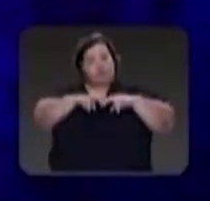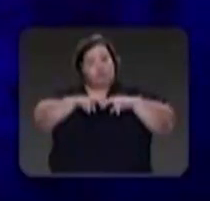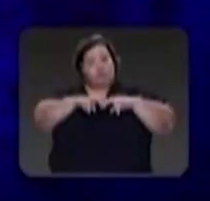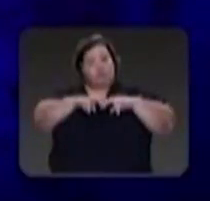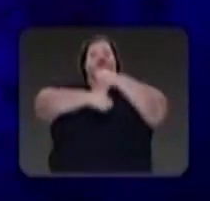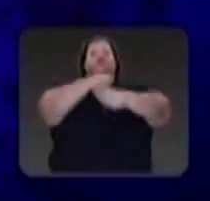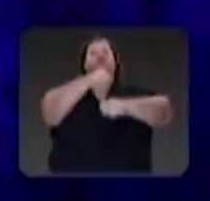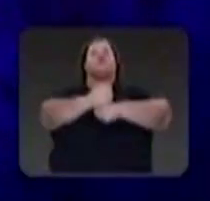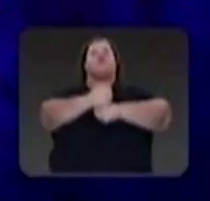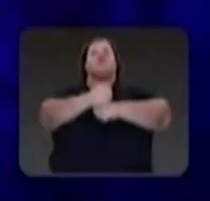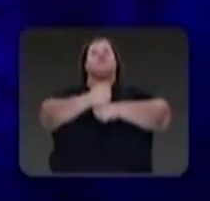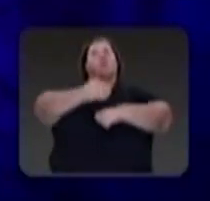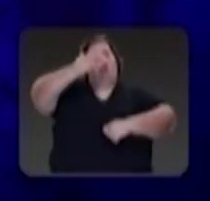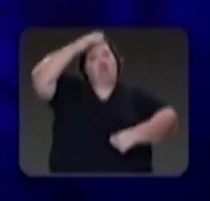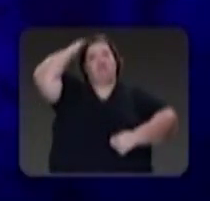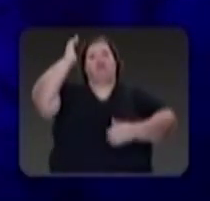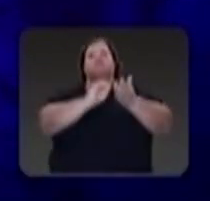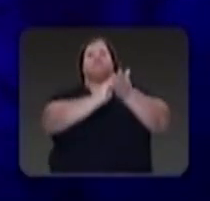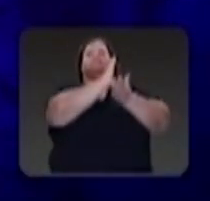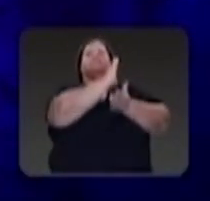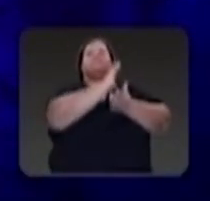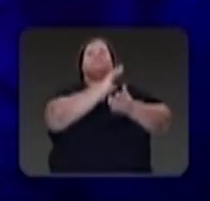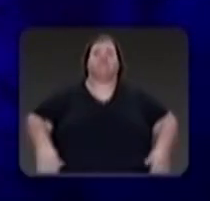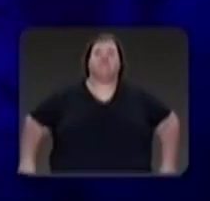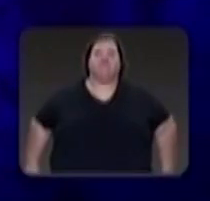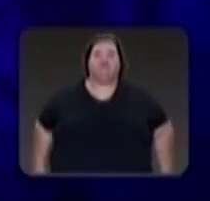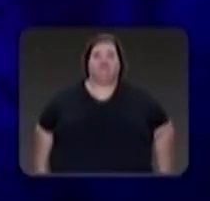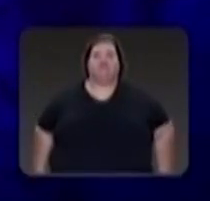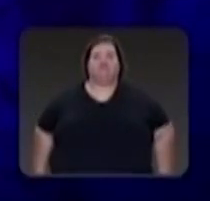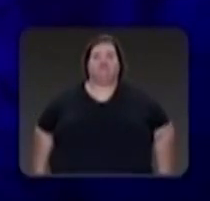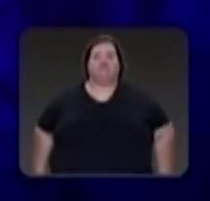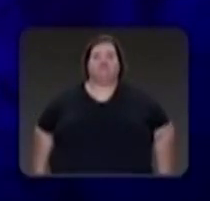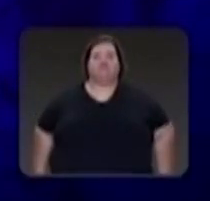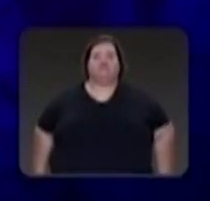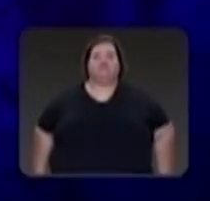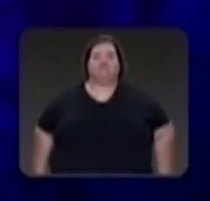Por isso, este ano, vamos demitir o Reinaldo.